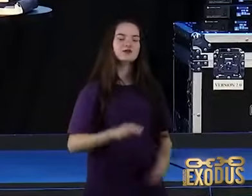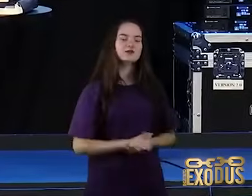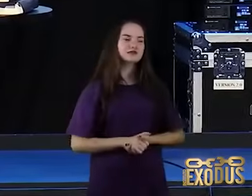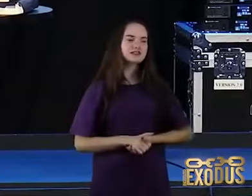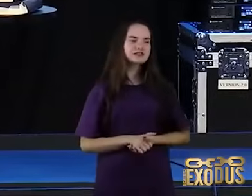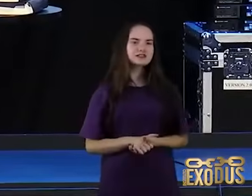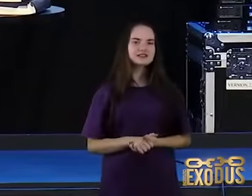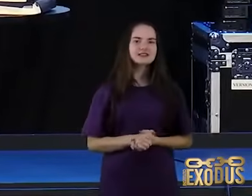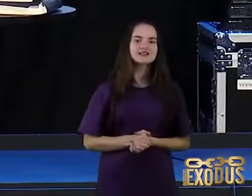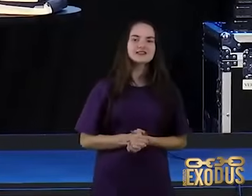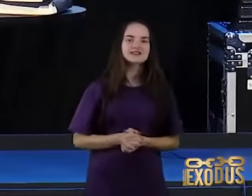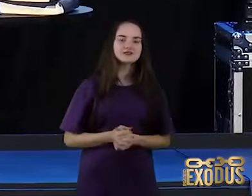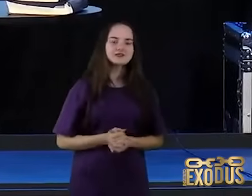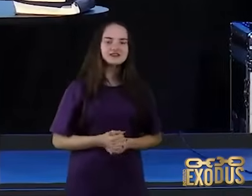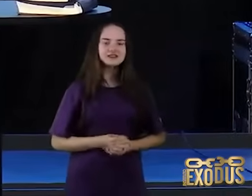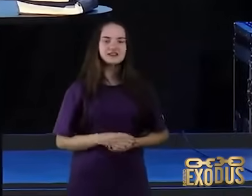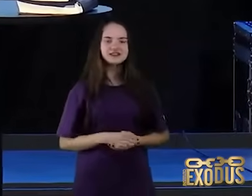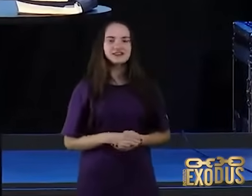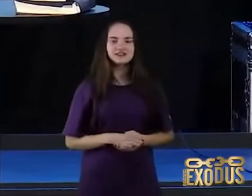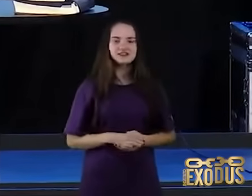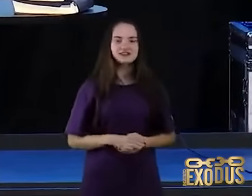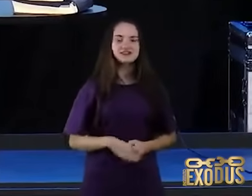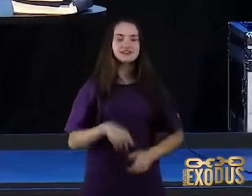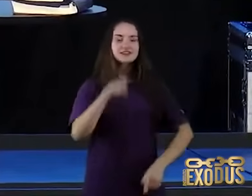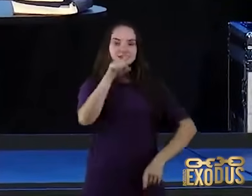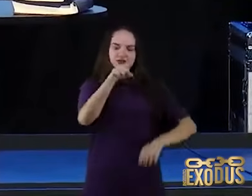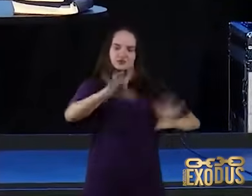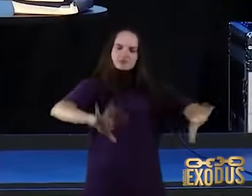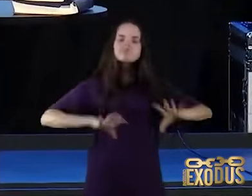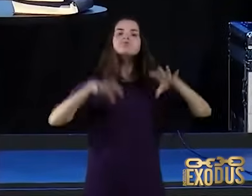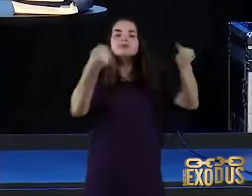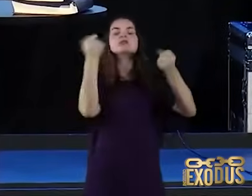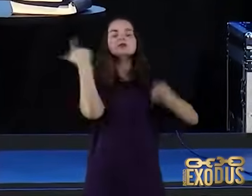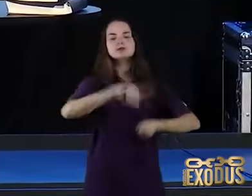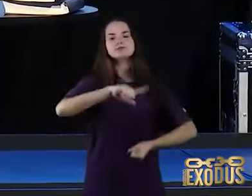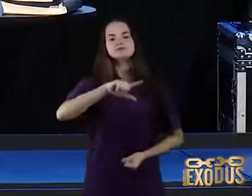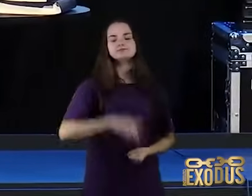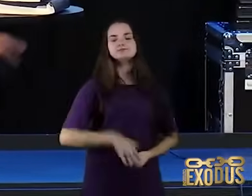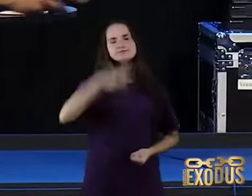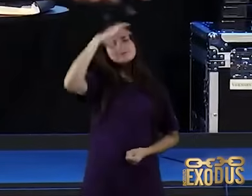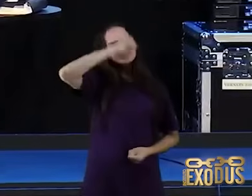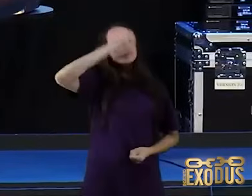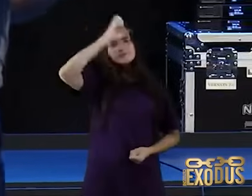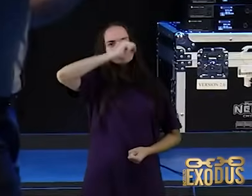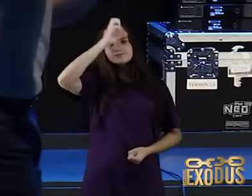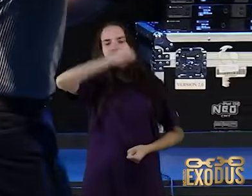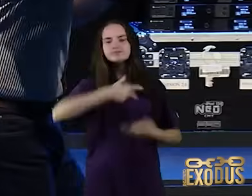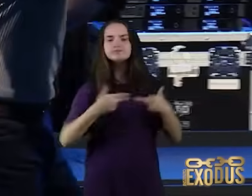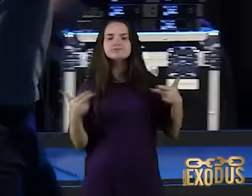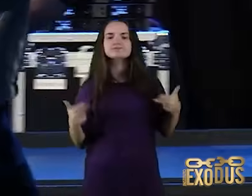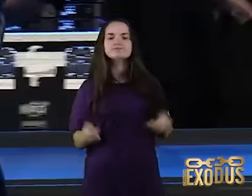aquilo que você coloca o teu coração para fazer você vai fazer aquilo que você falar assim eu vou construir